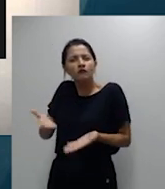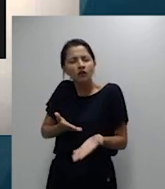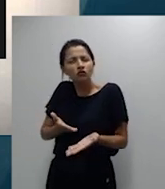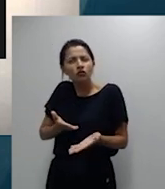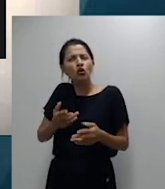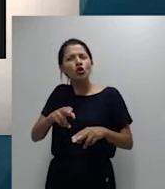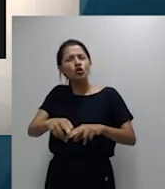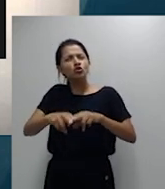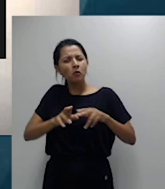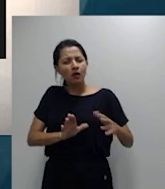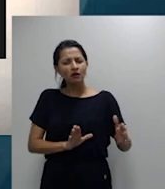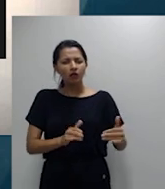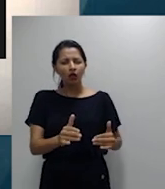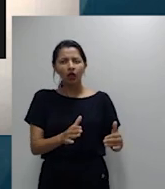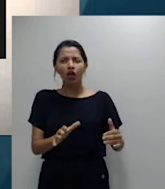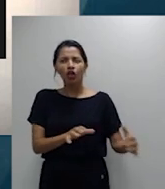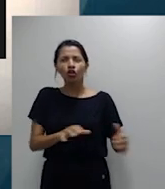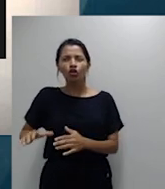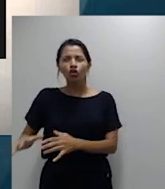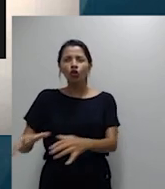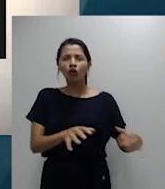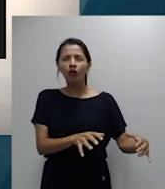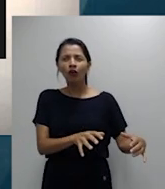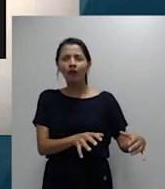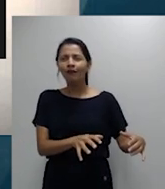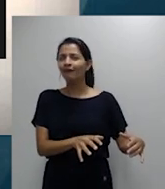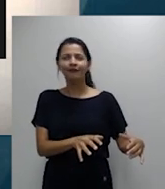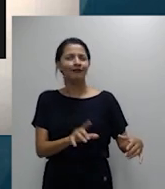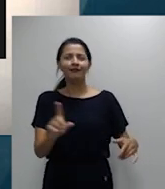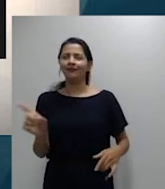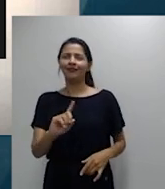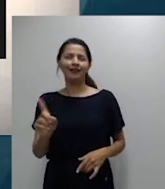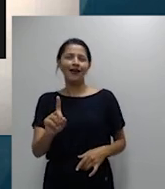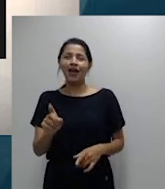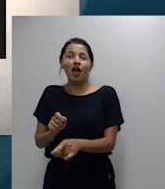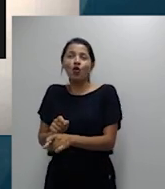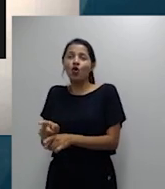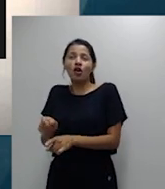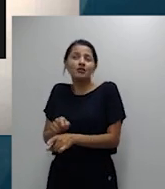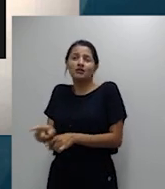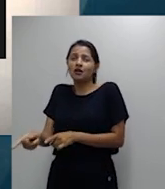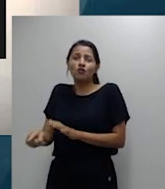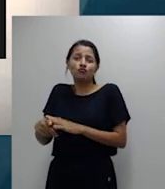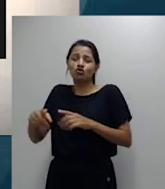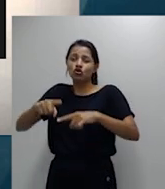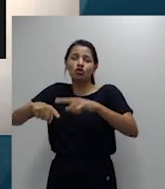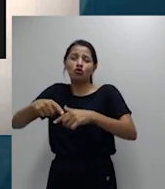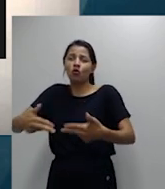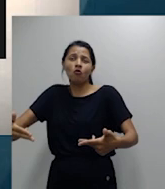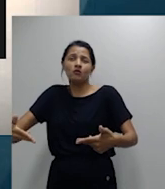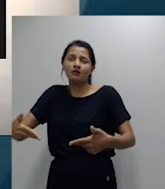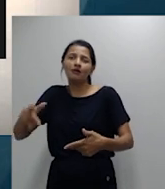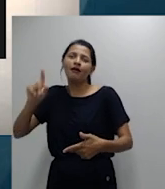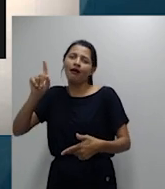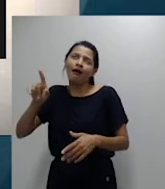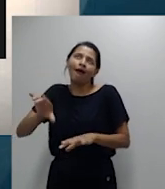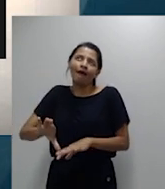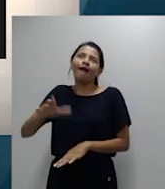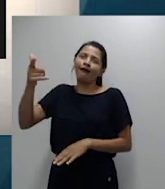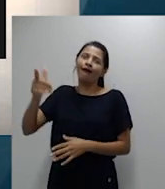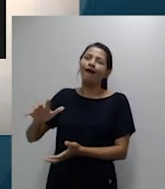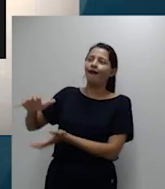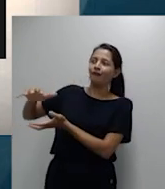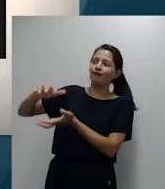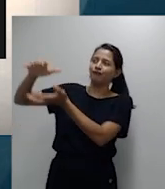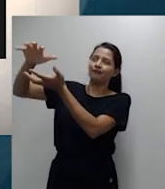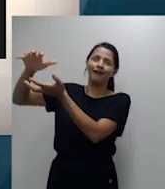na rede wi-fi Claro que não é o meu cartão de bem móvel não é o caso do satélite não é realmente a